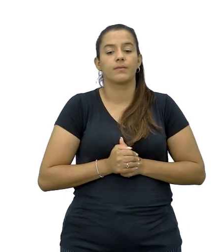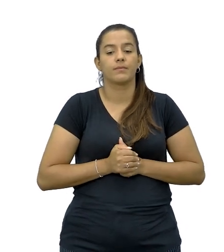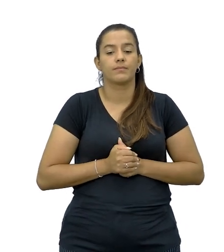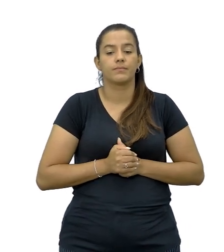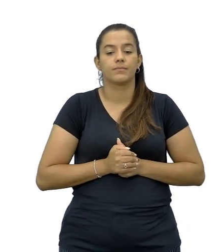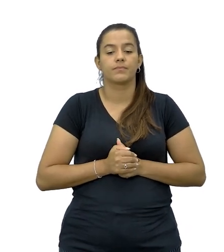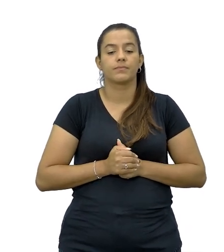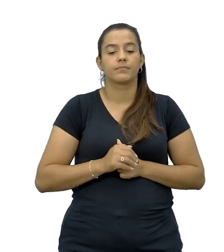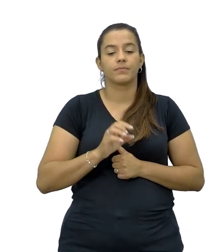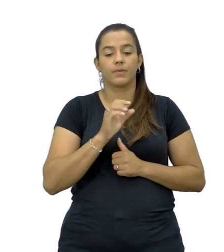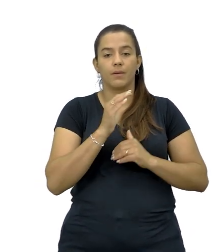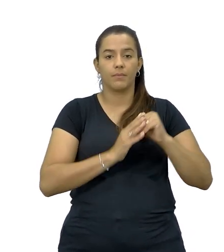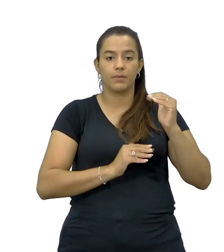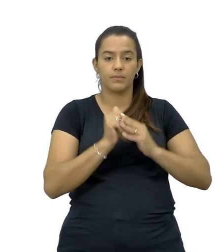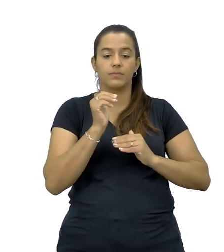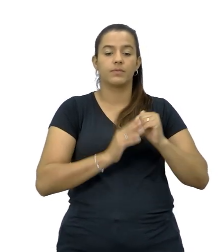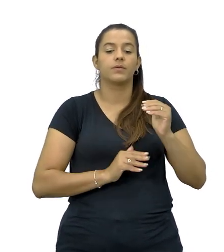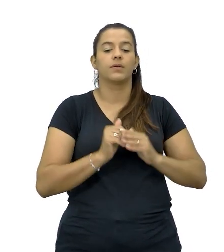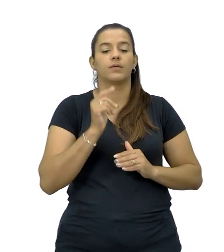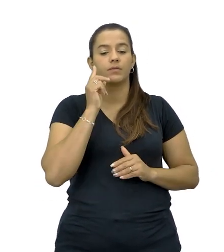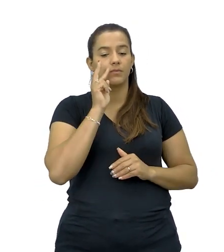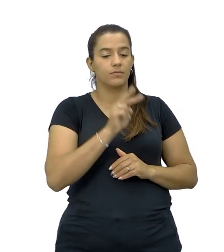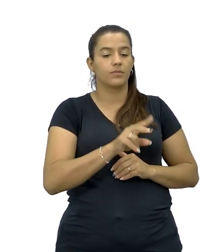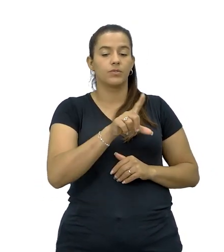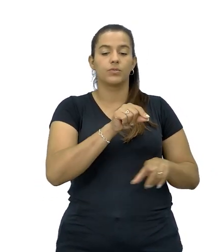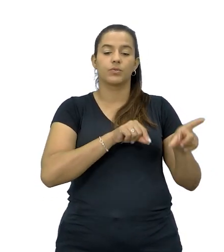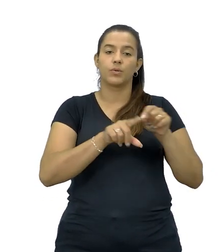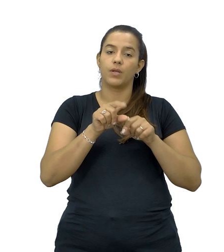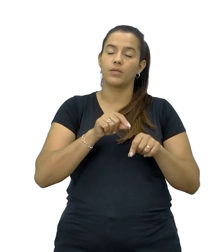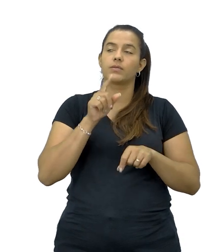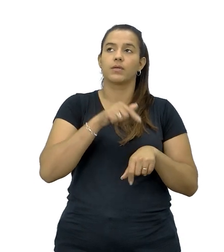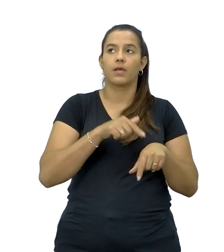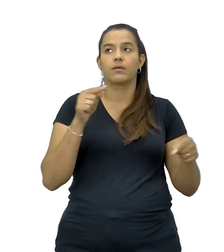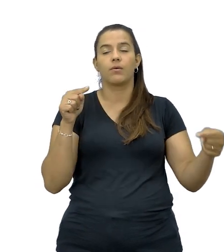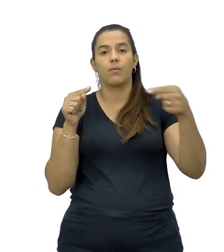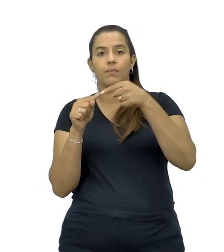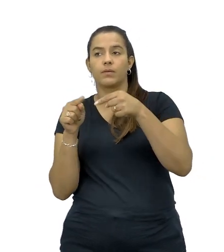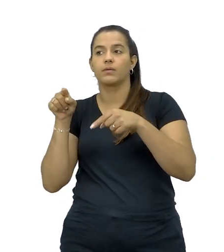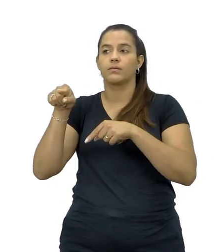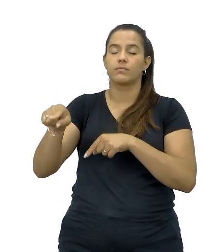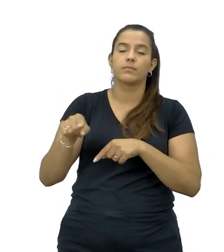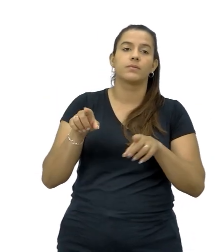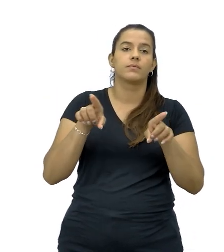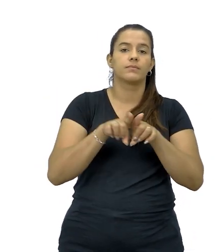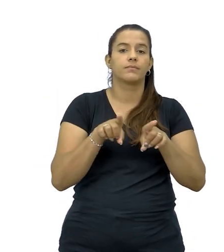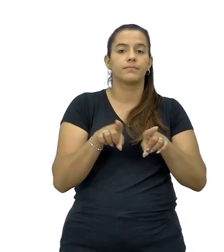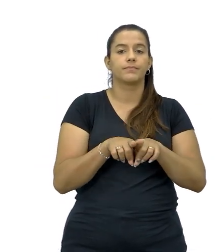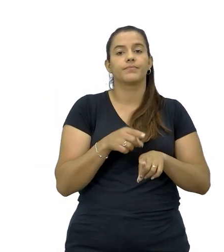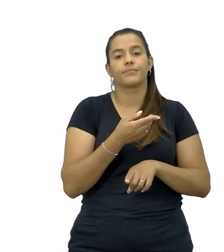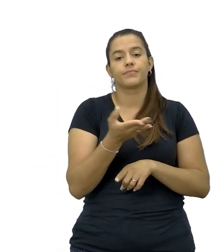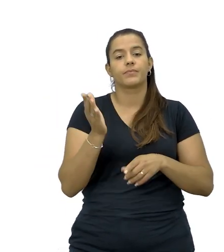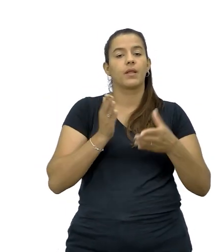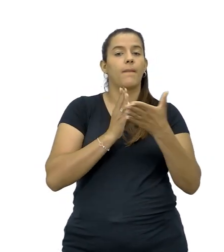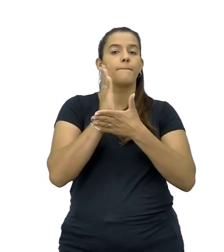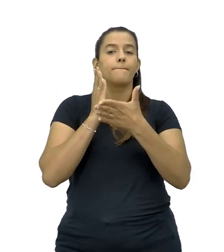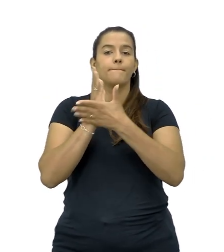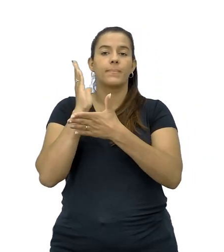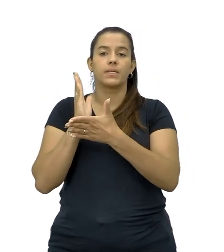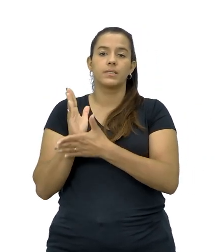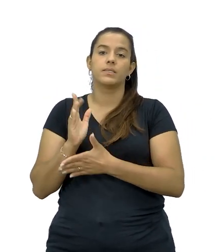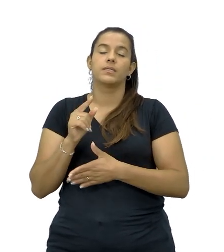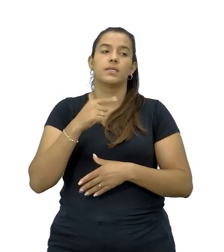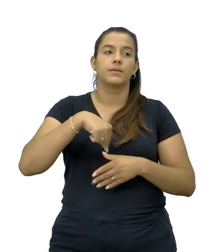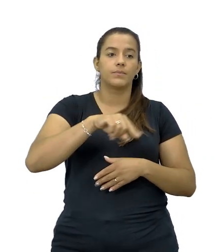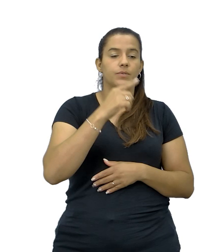das habilidades que eu fui lá na plataforma e selecionei aquelas que eu achei que tinham um índice menor, né, de acertos, depois eu fui ali